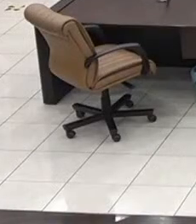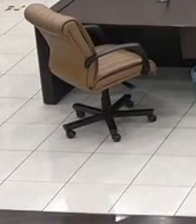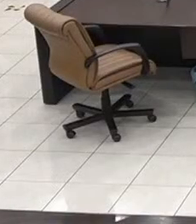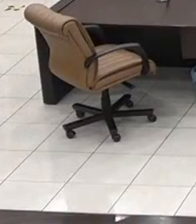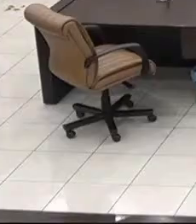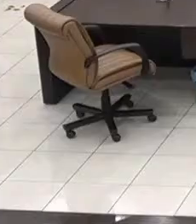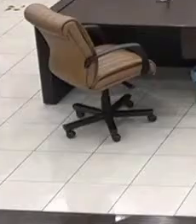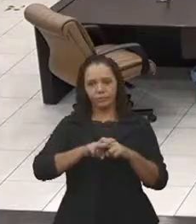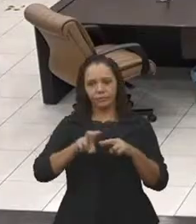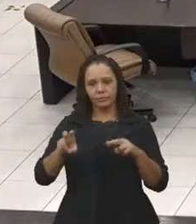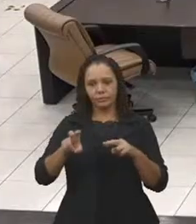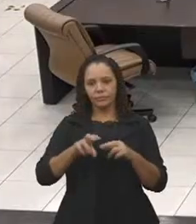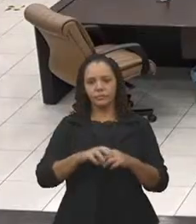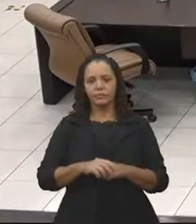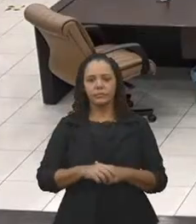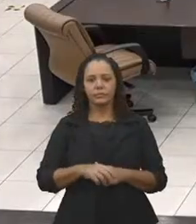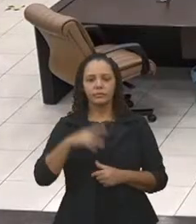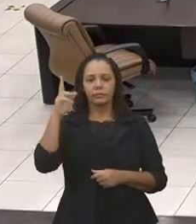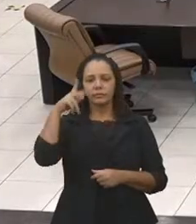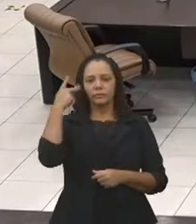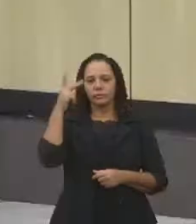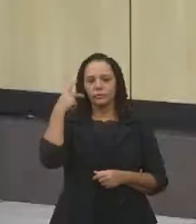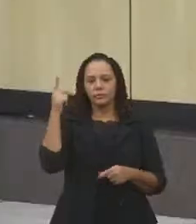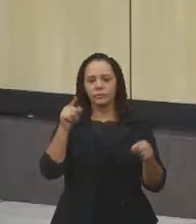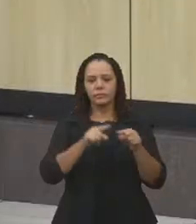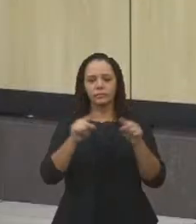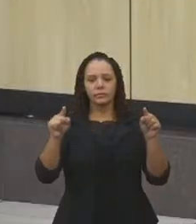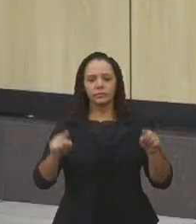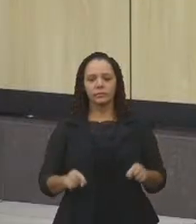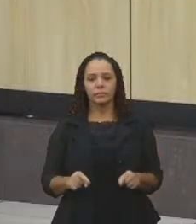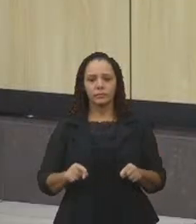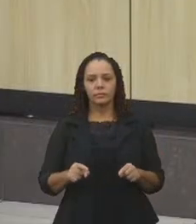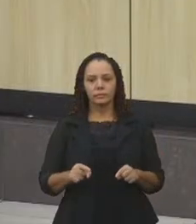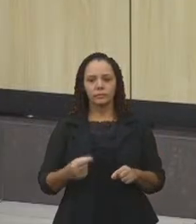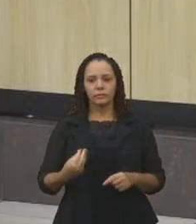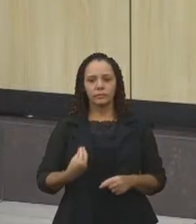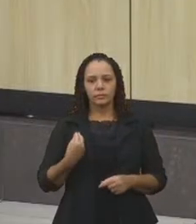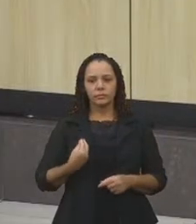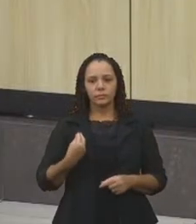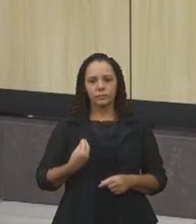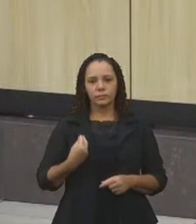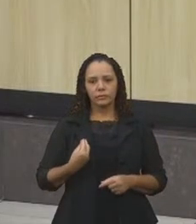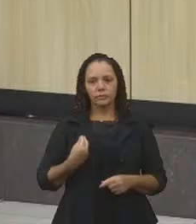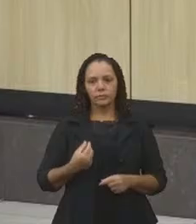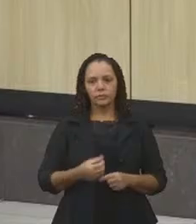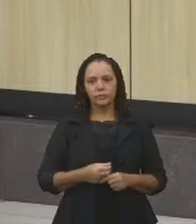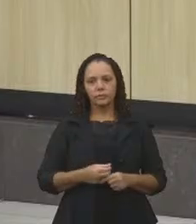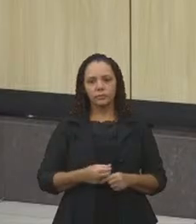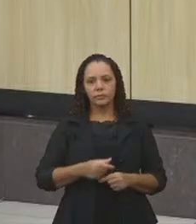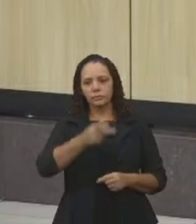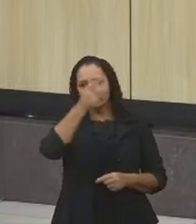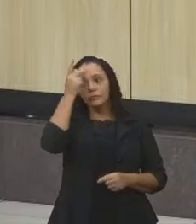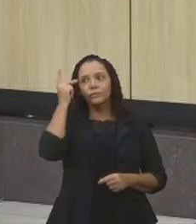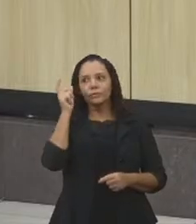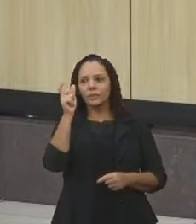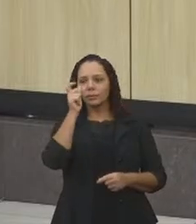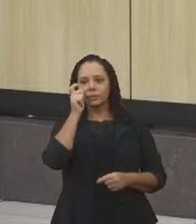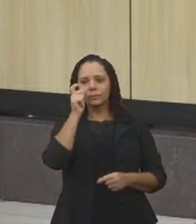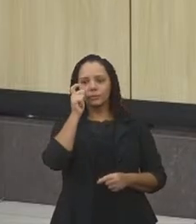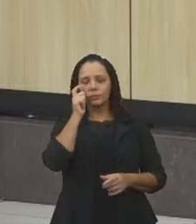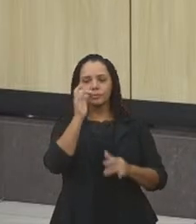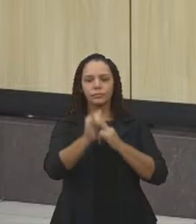senhores membros da mesa, vereadores, servidores público presente, senhores telespectadores da TV